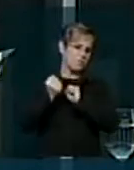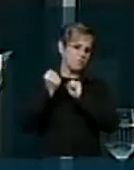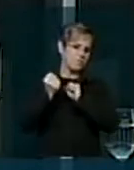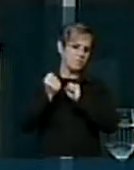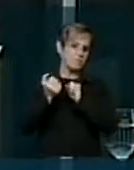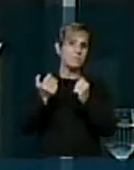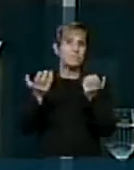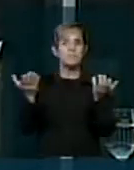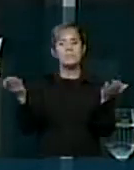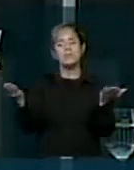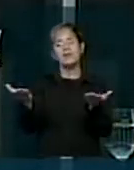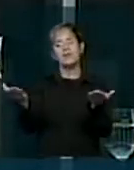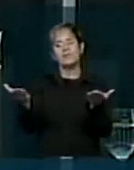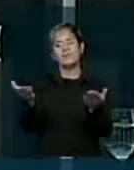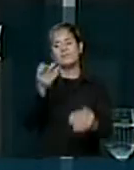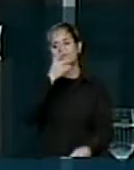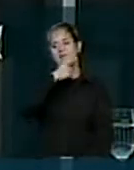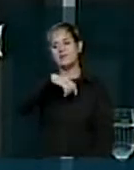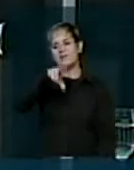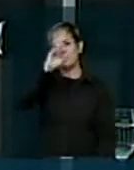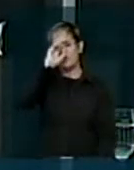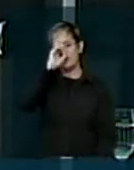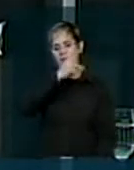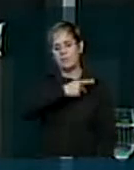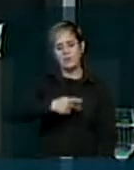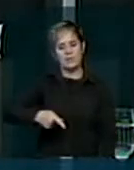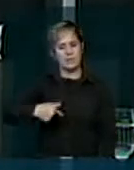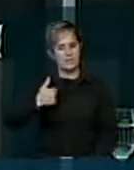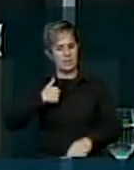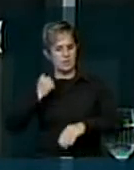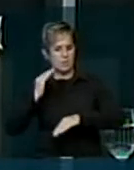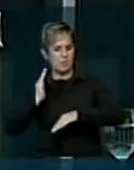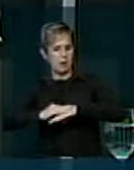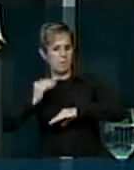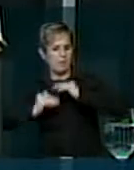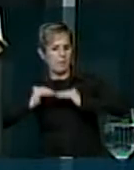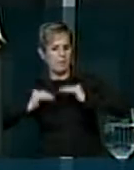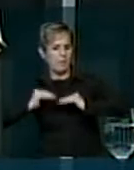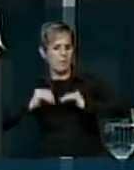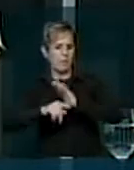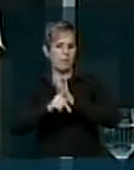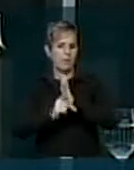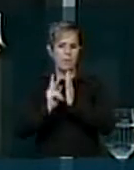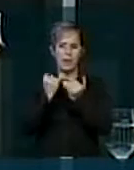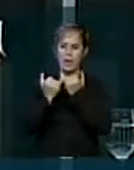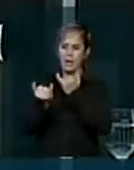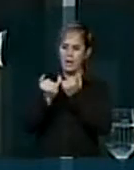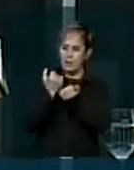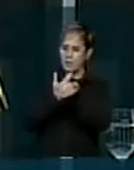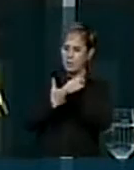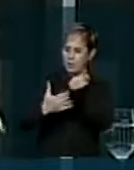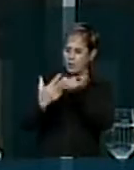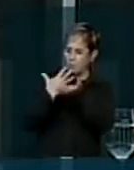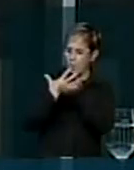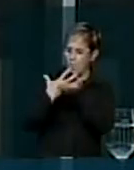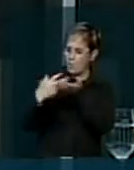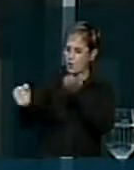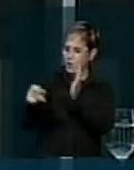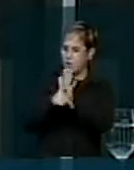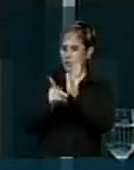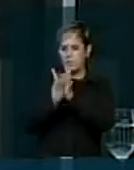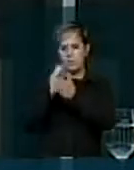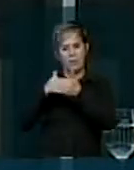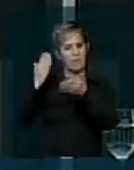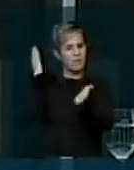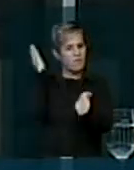Então, senhor presidente, bato no atabaque e me consumo como se o sangue me fugisse por um rio